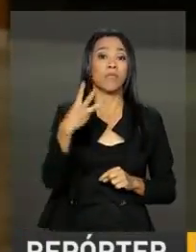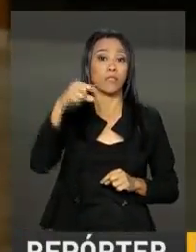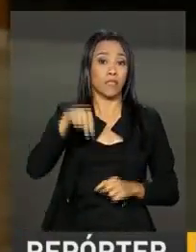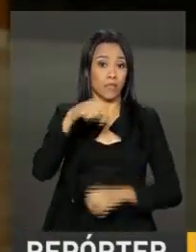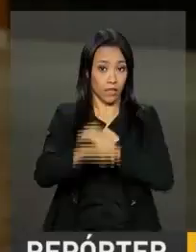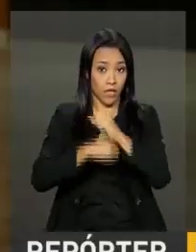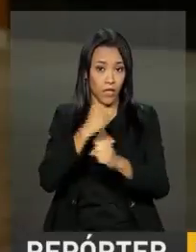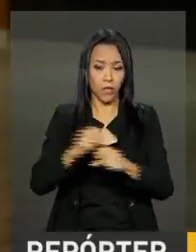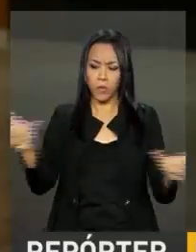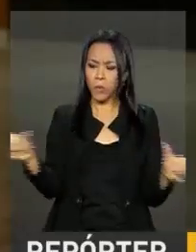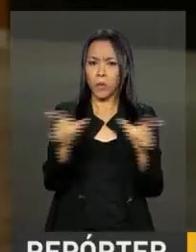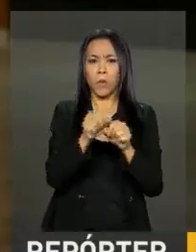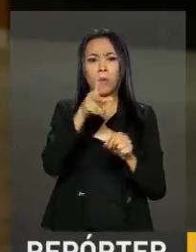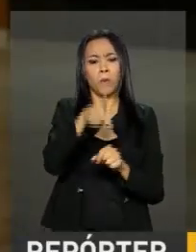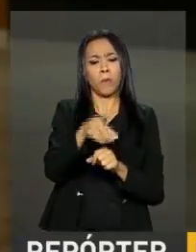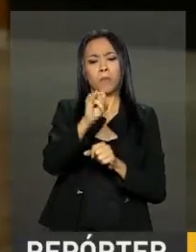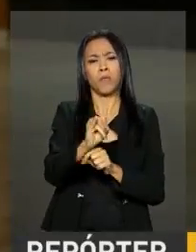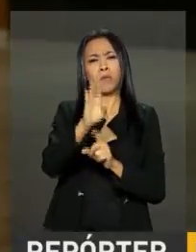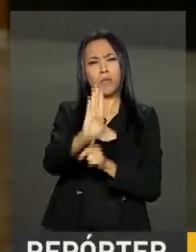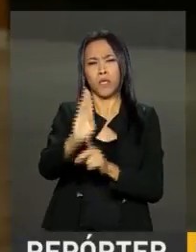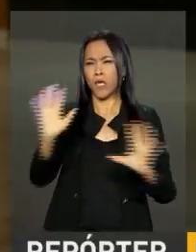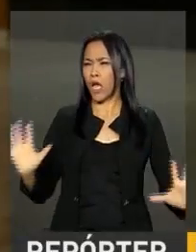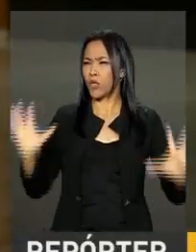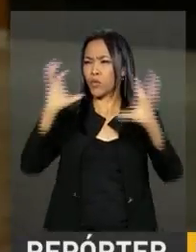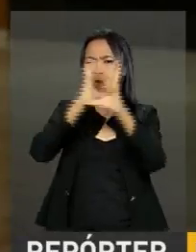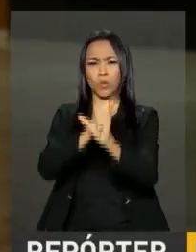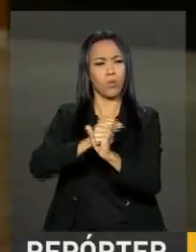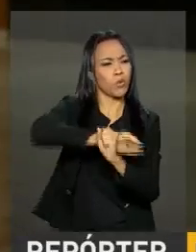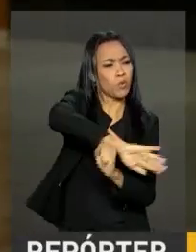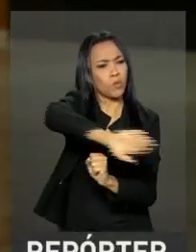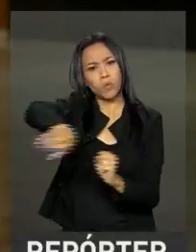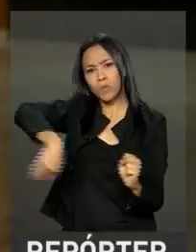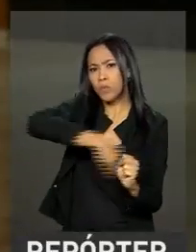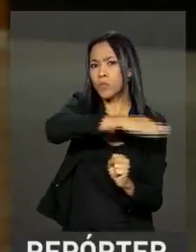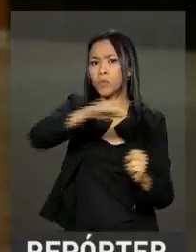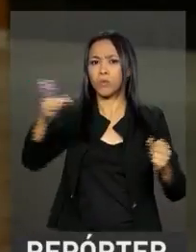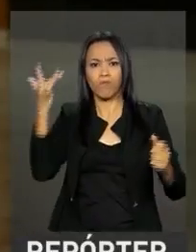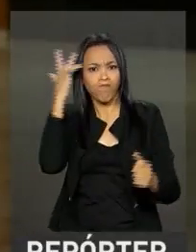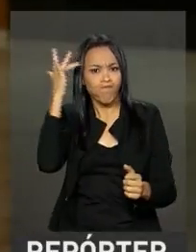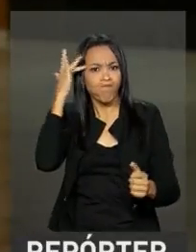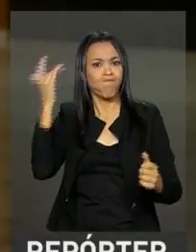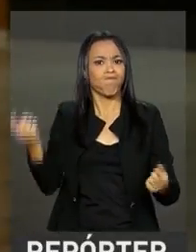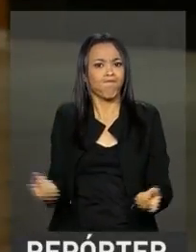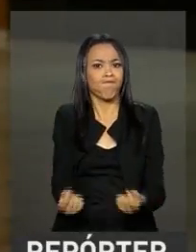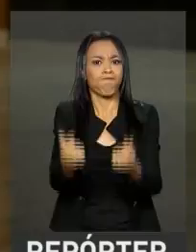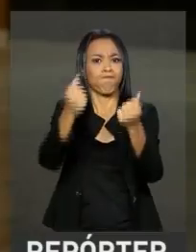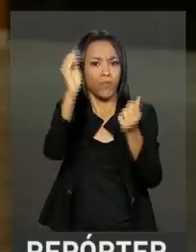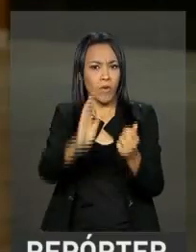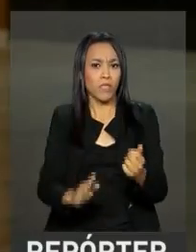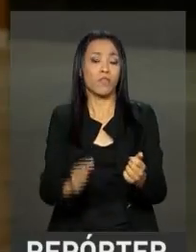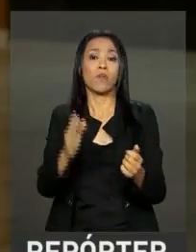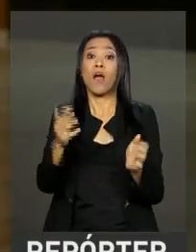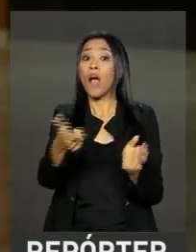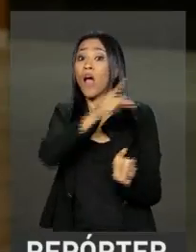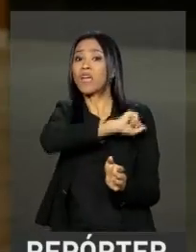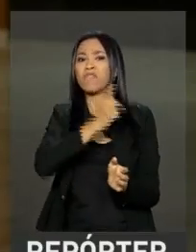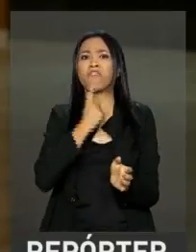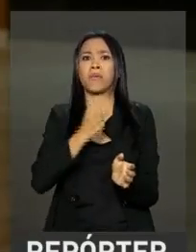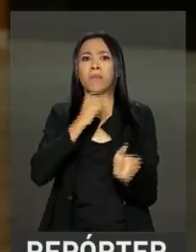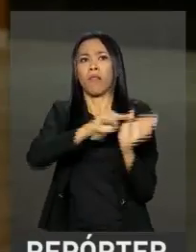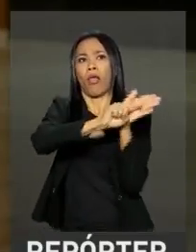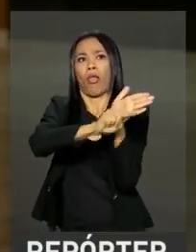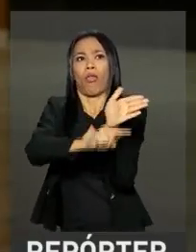que é o conjunto de bens, serviços e riquezas produzidos pelo país, saiu do vermelho dos últimos dois anos. Em